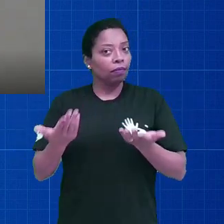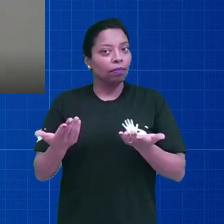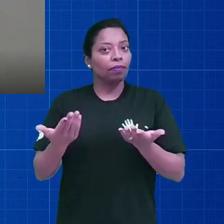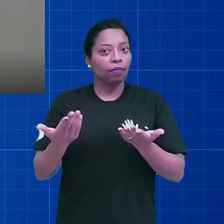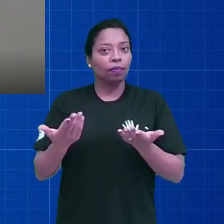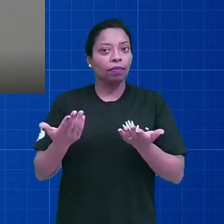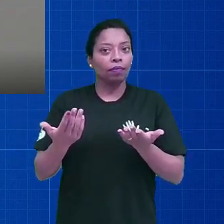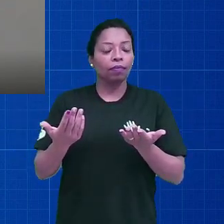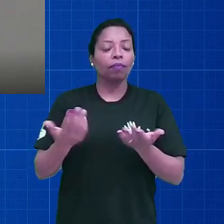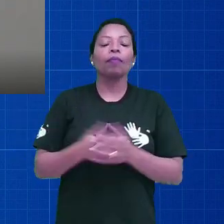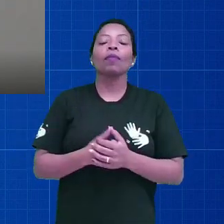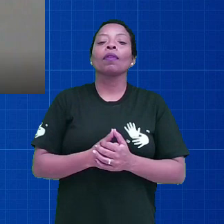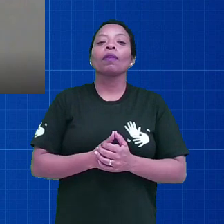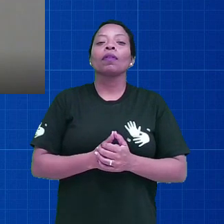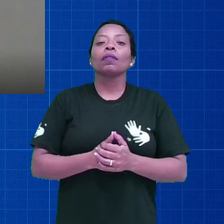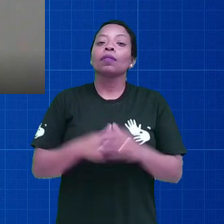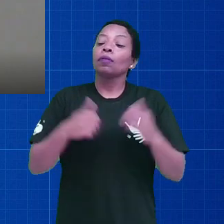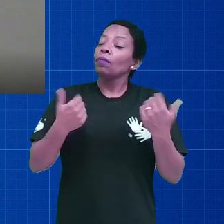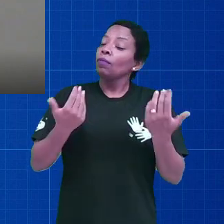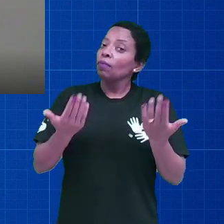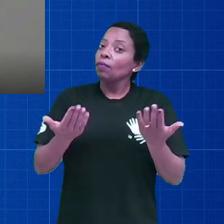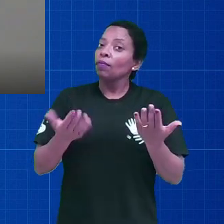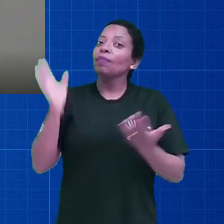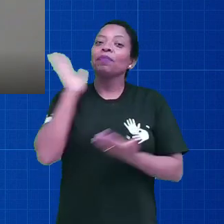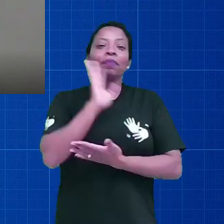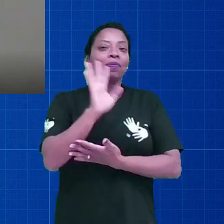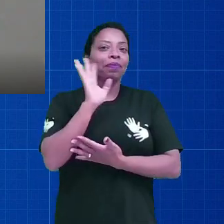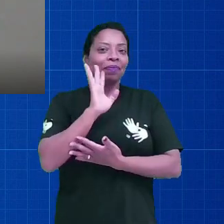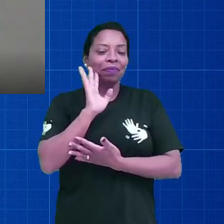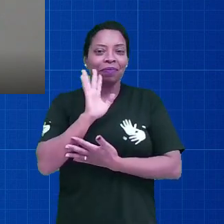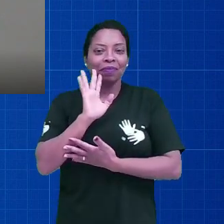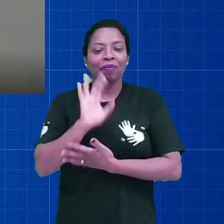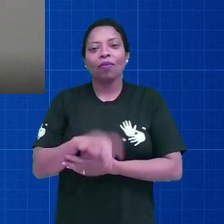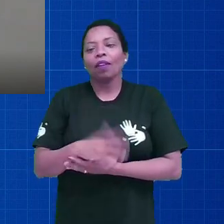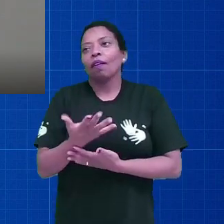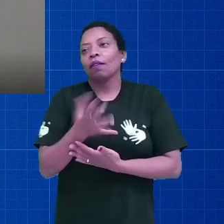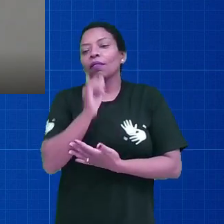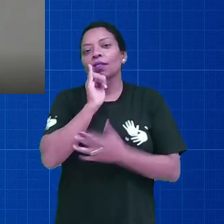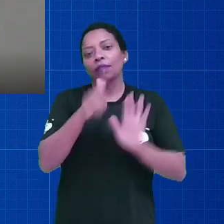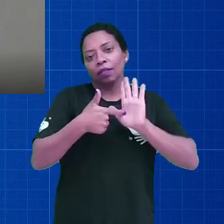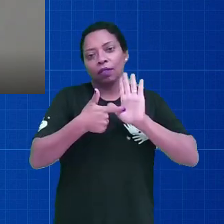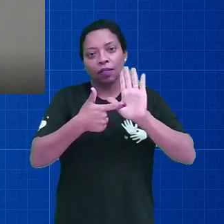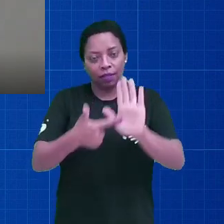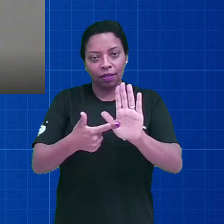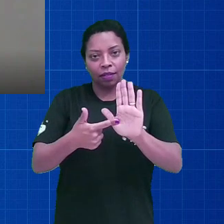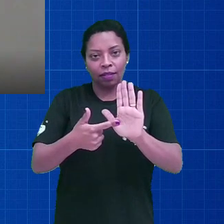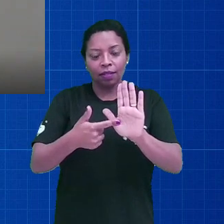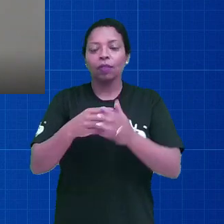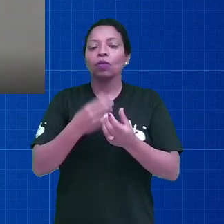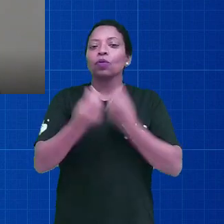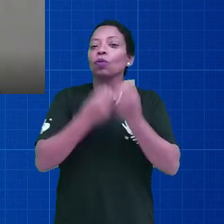com esses ambientes. Então, é bacana, né, não só salientar a